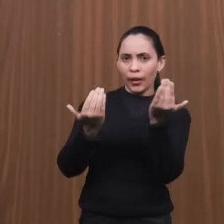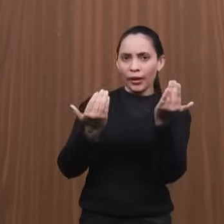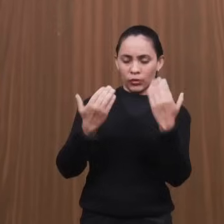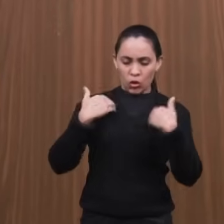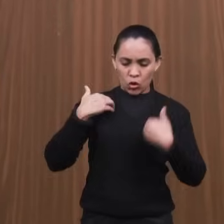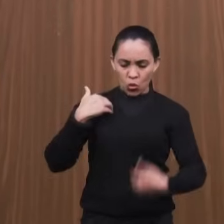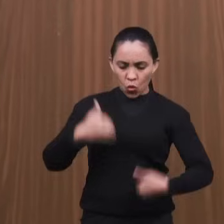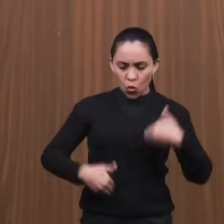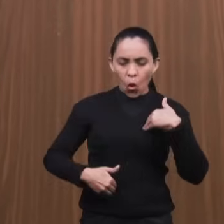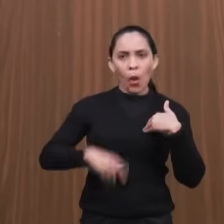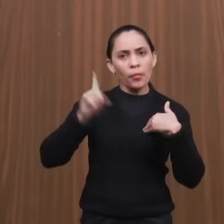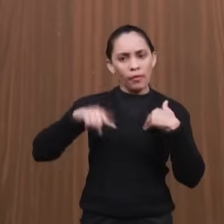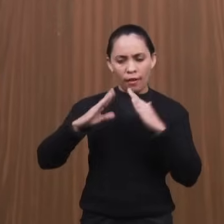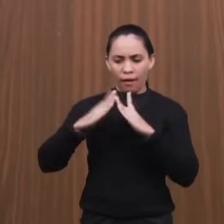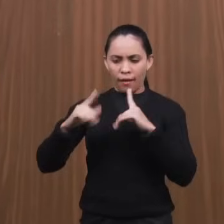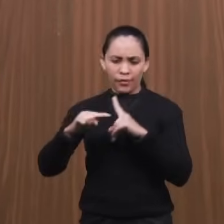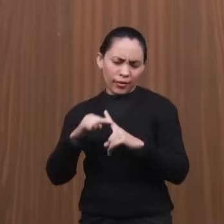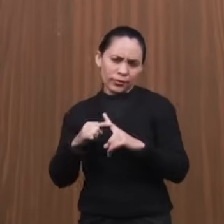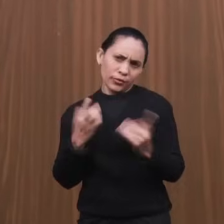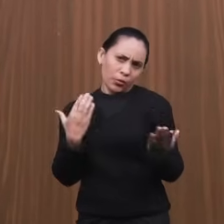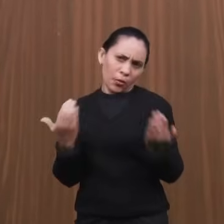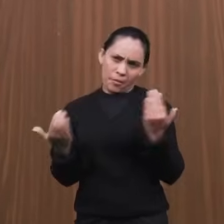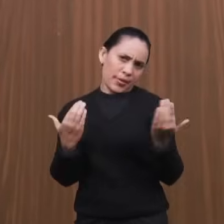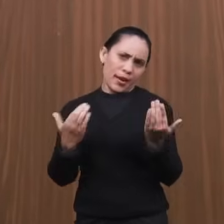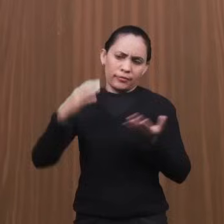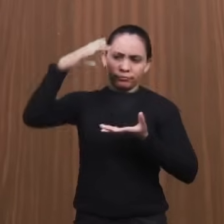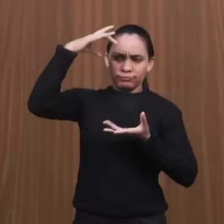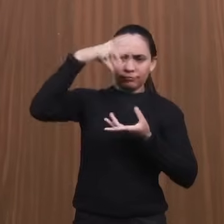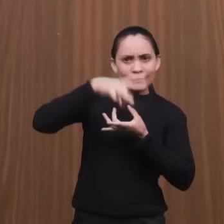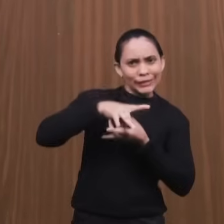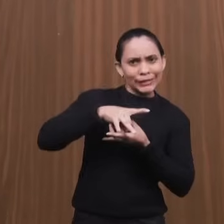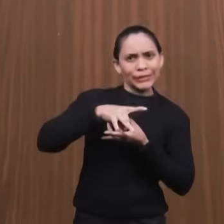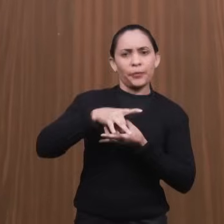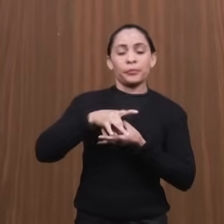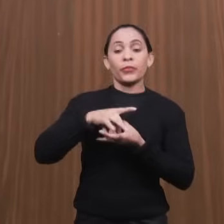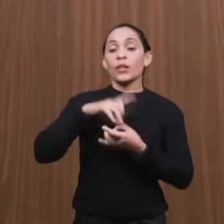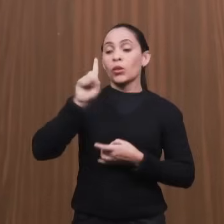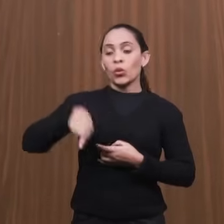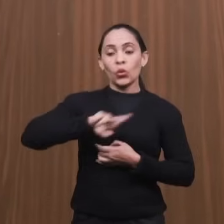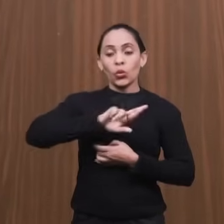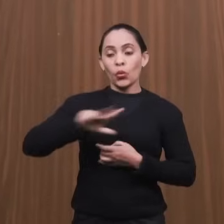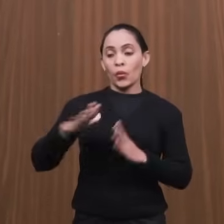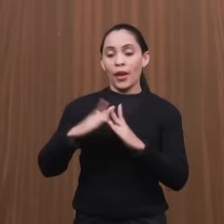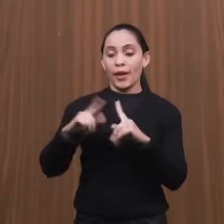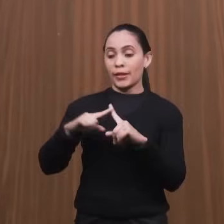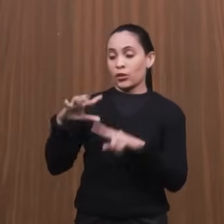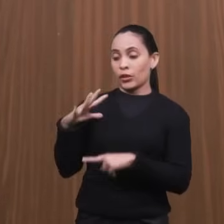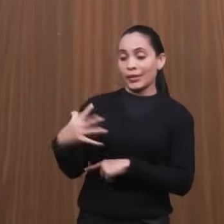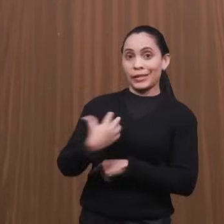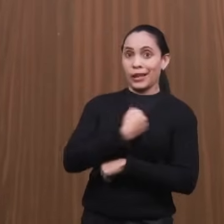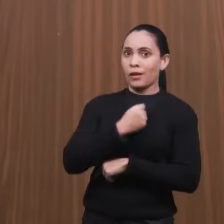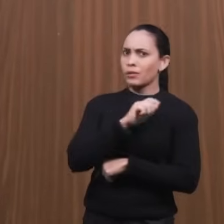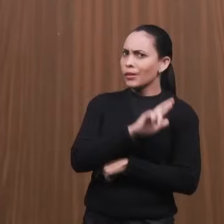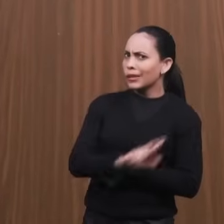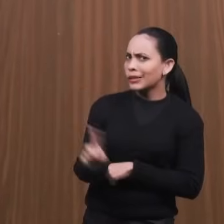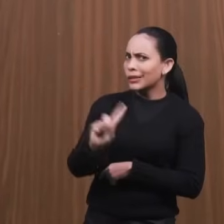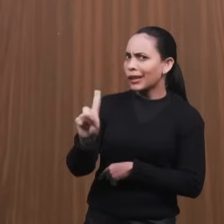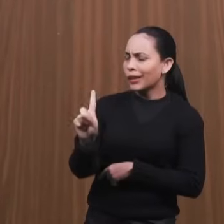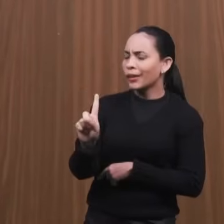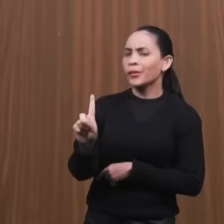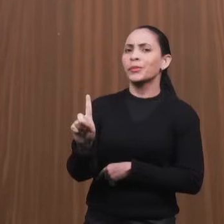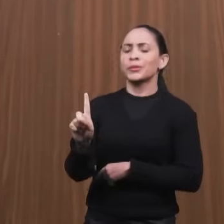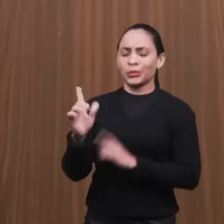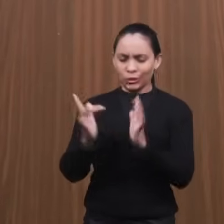Então fica claro, meus queridos, que não é a igreja que é salvadora. Jesus é o Salvador que